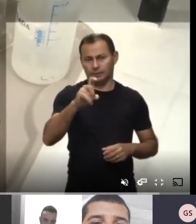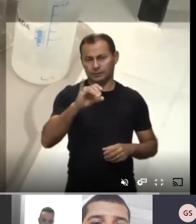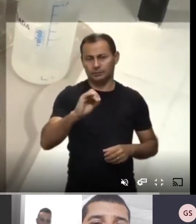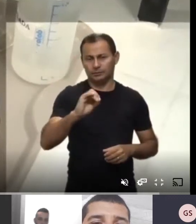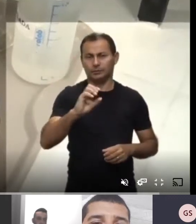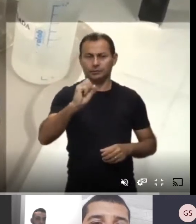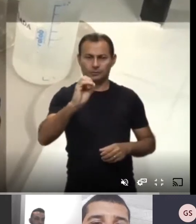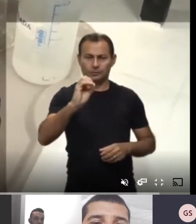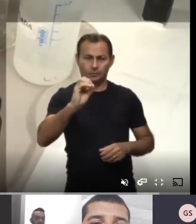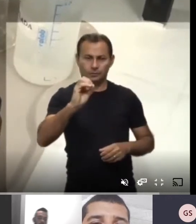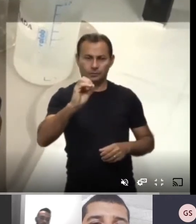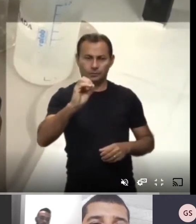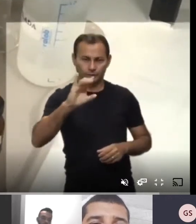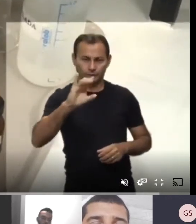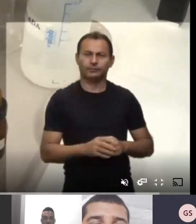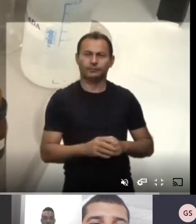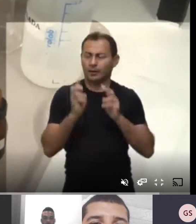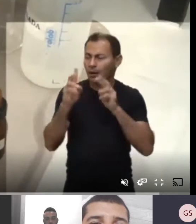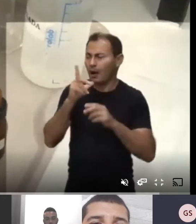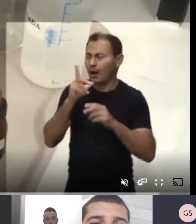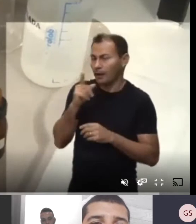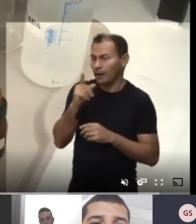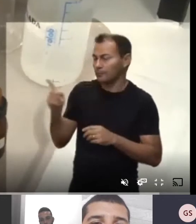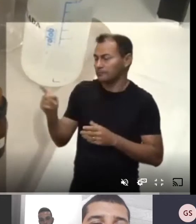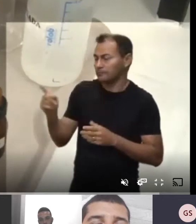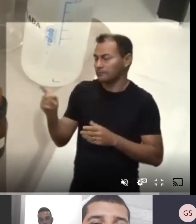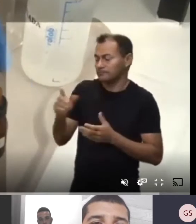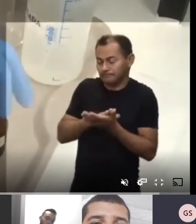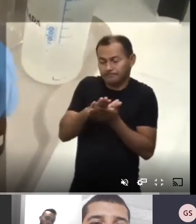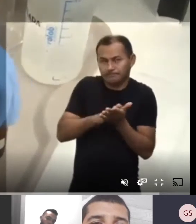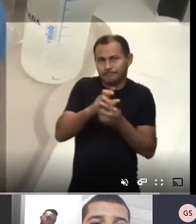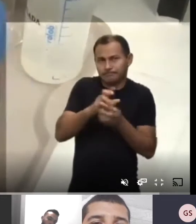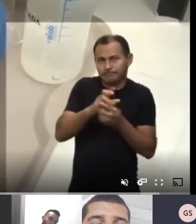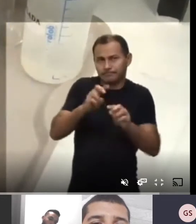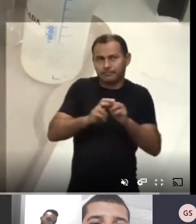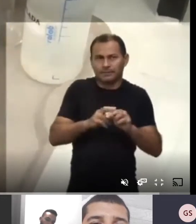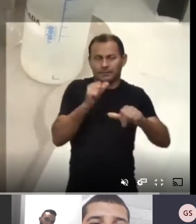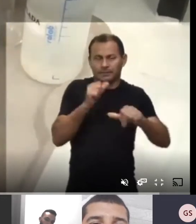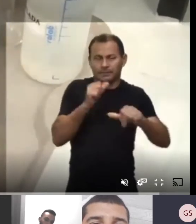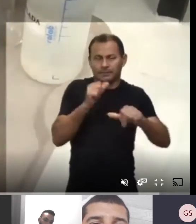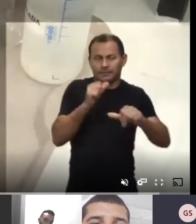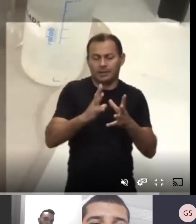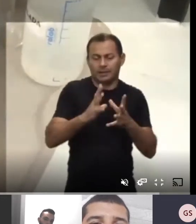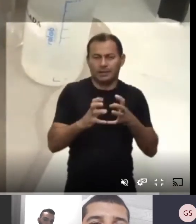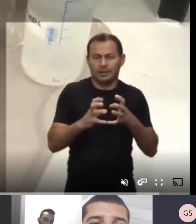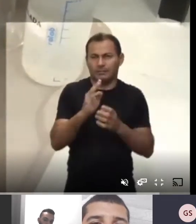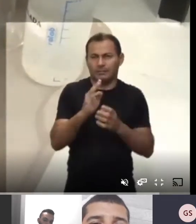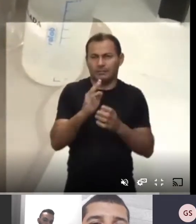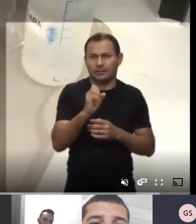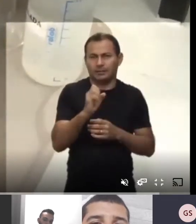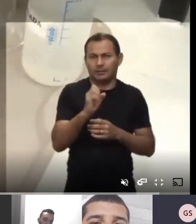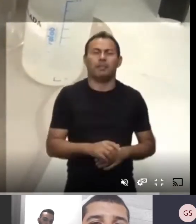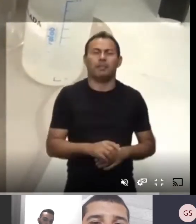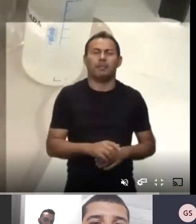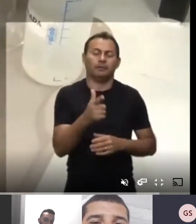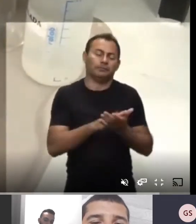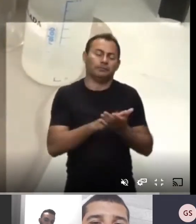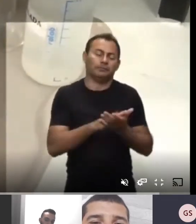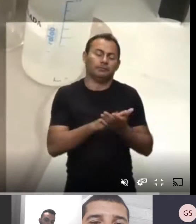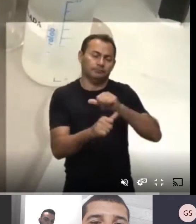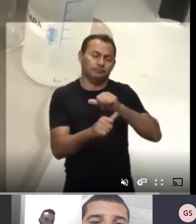viu que não virou, né? Que a fenolftaleína com a água ela não reage, ela é incolor. E depois